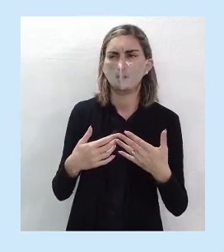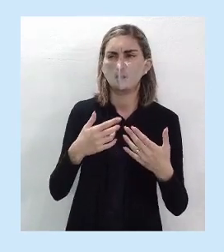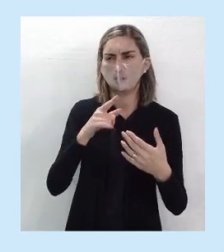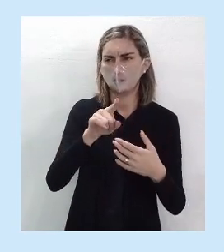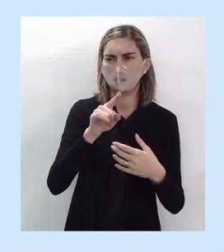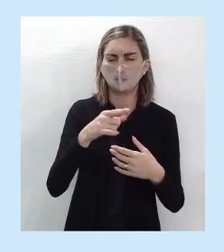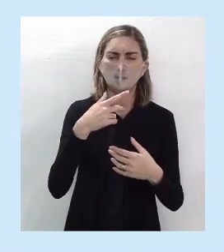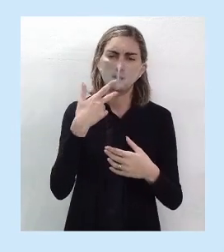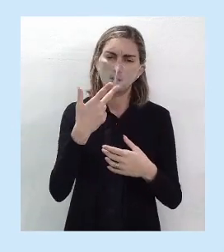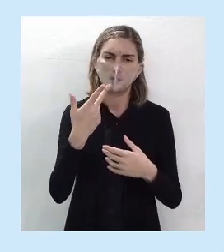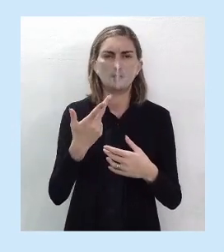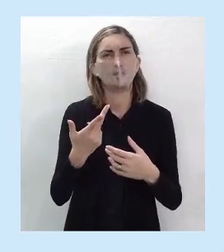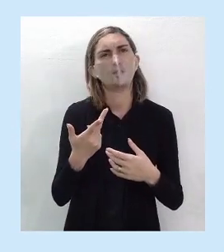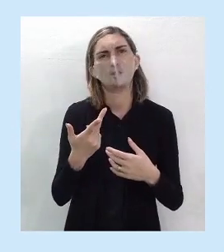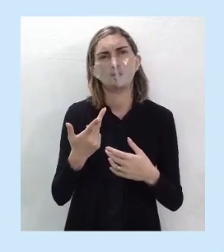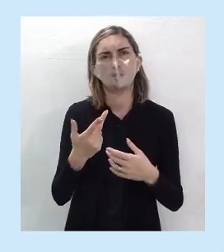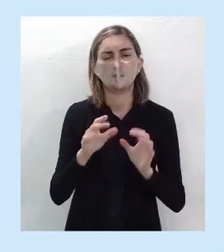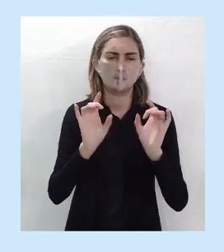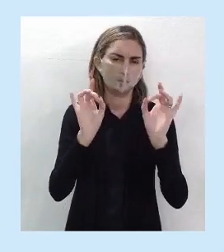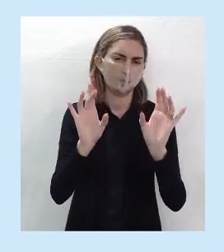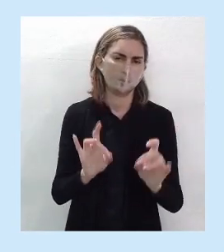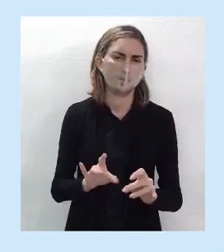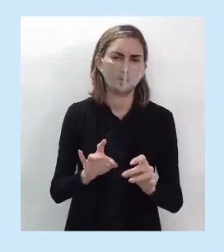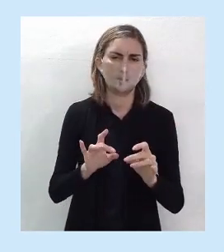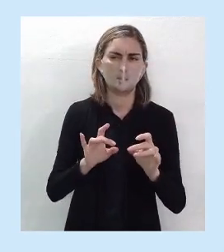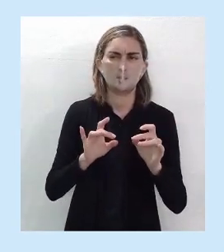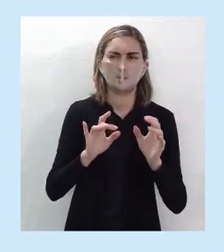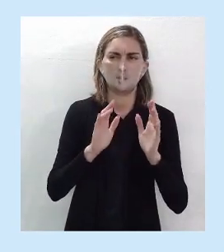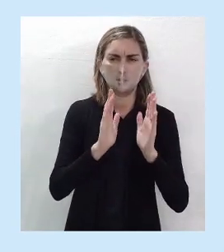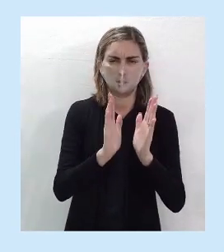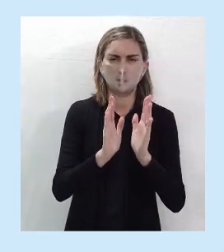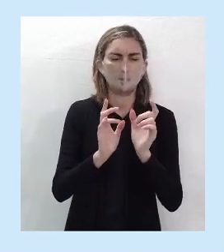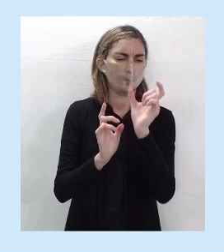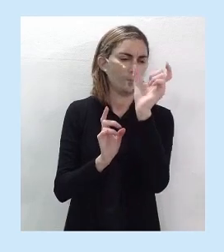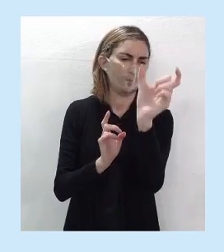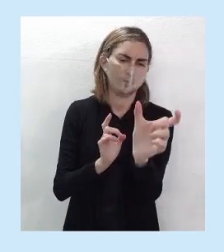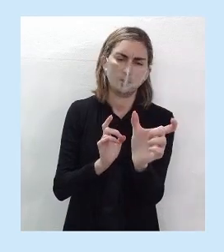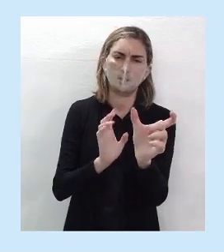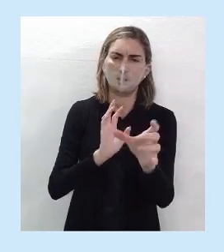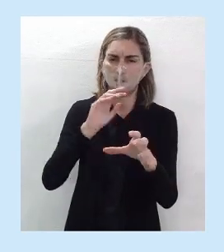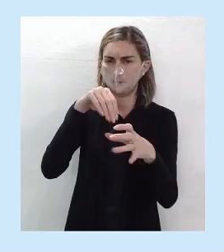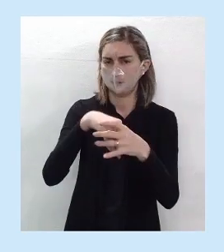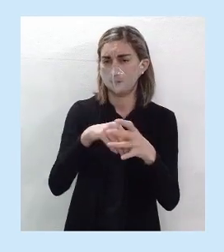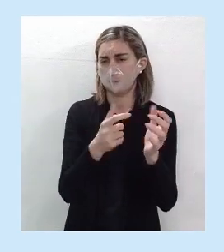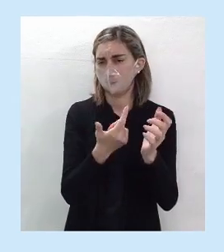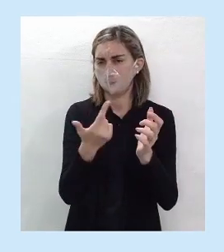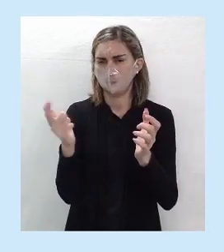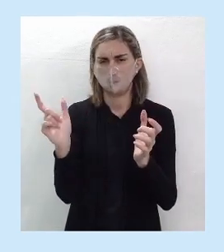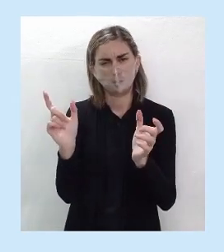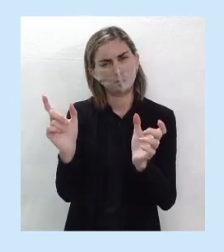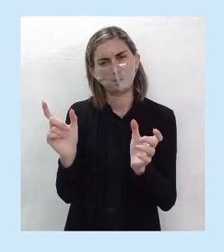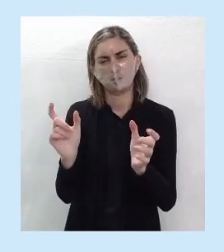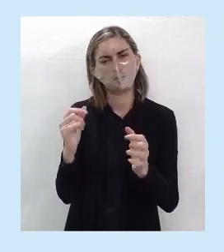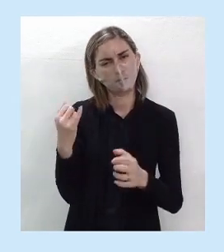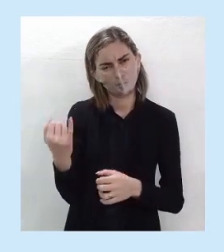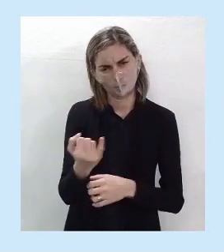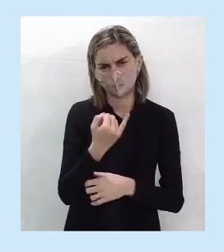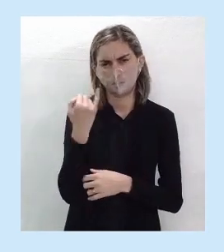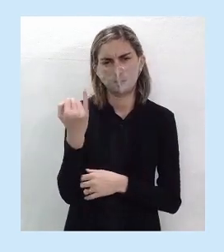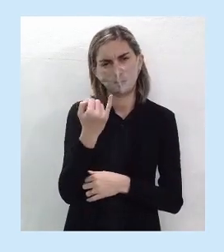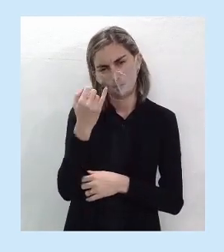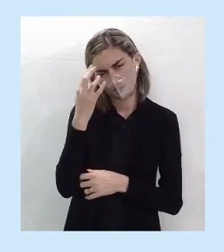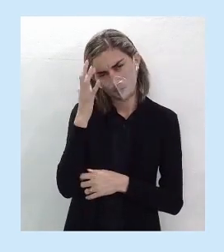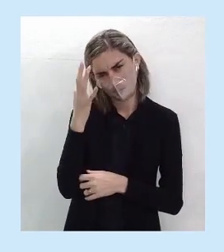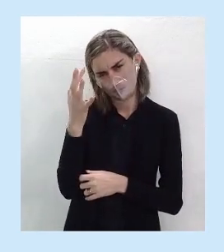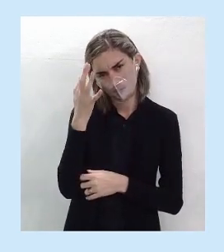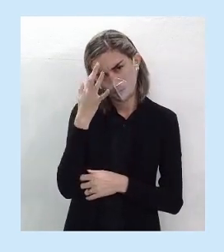ele diz, não é, de uma forma muito especial, isolando ali uma palavra dentro de outra. Então, isso também é importante que eu tenha em